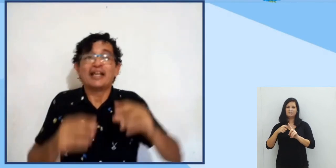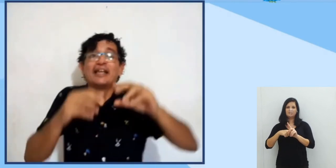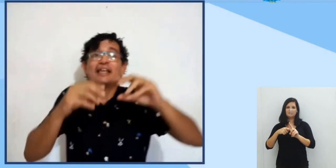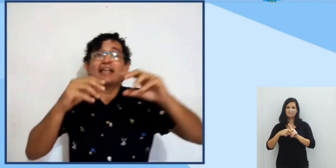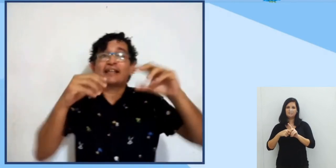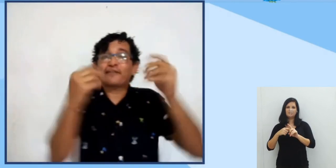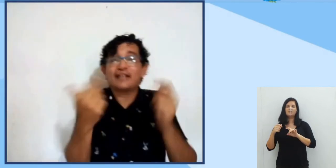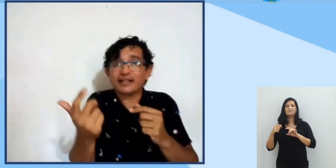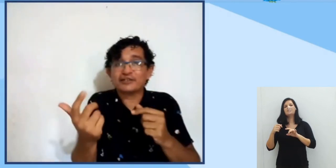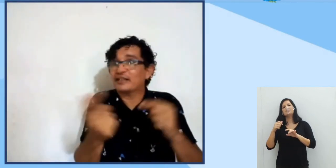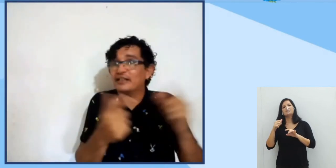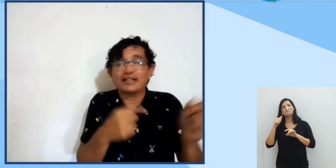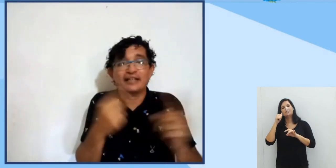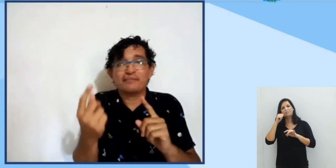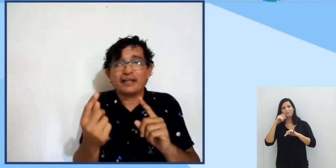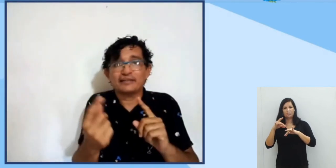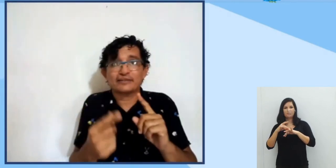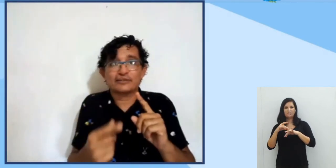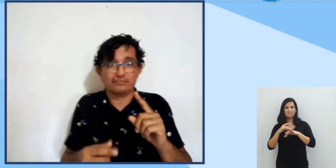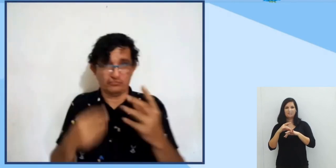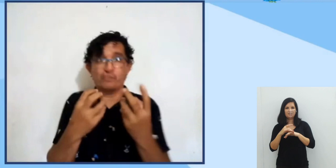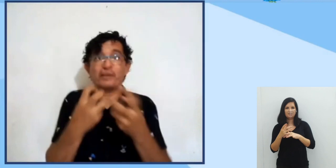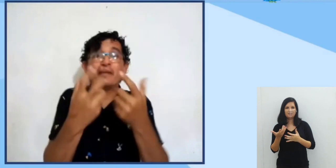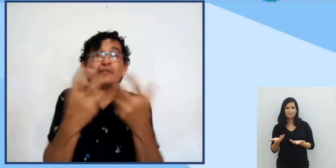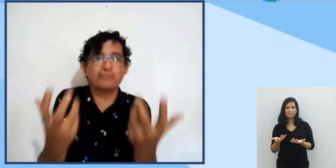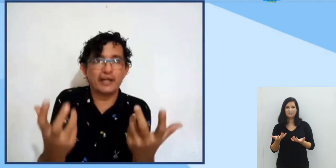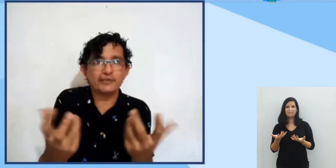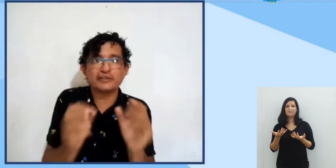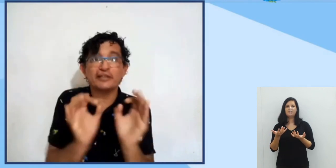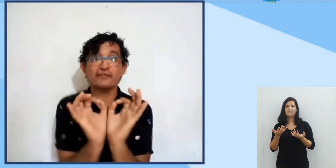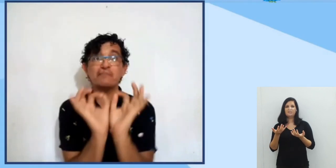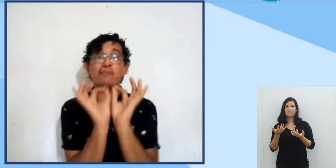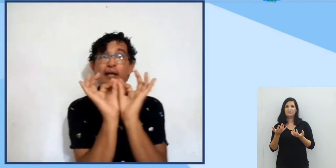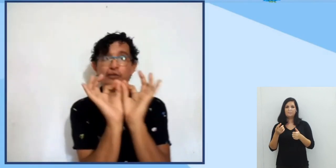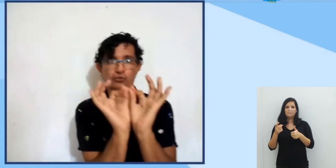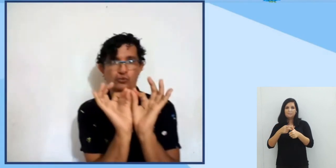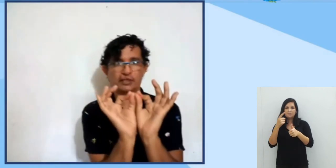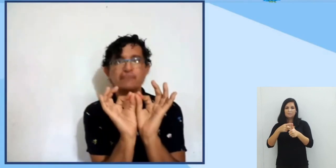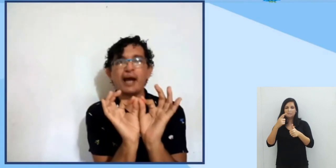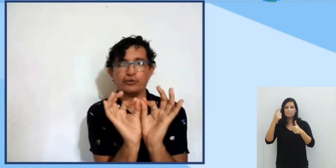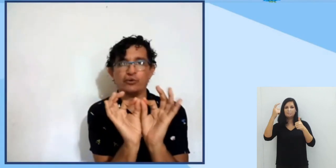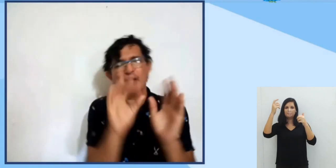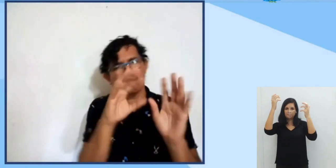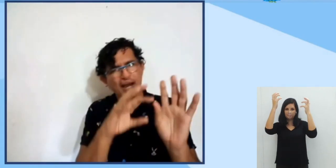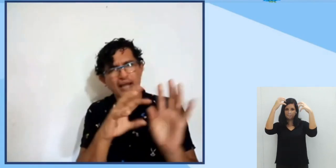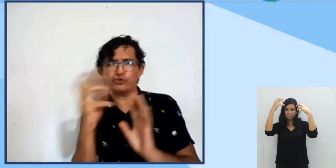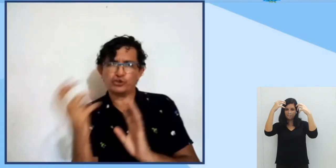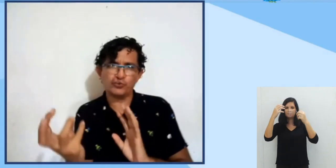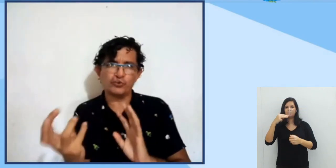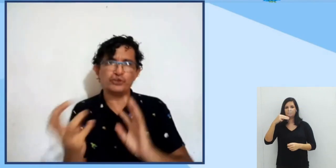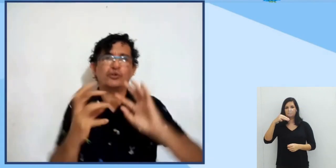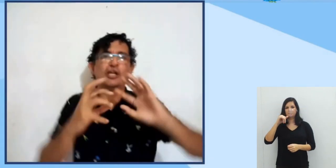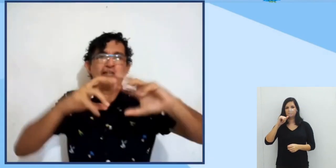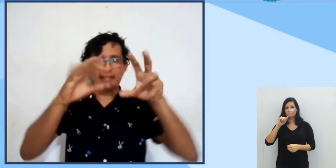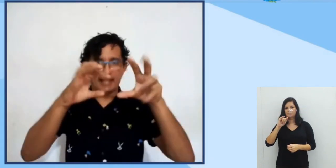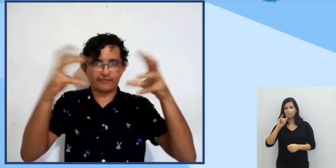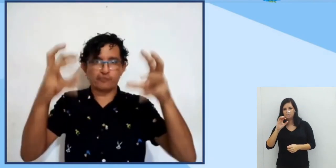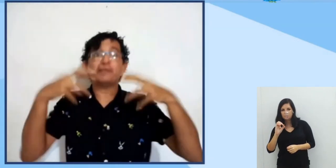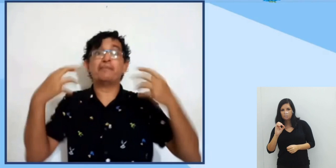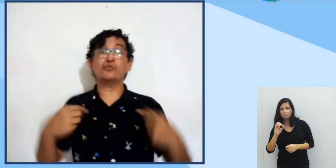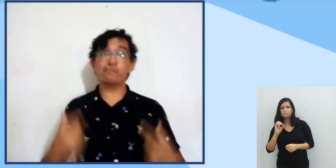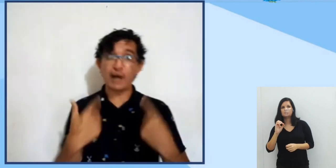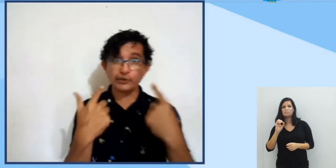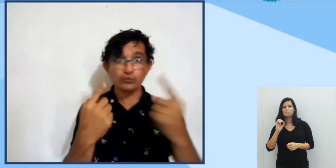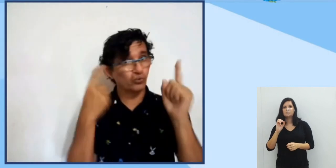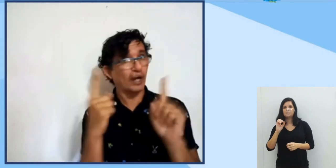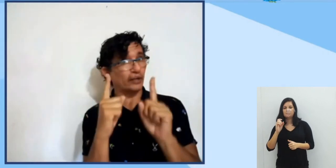interessante. Na verdade, na Idade Média, o primeiro banho se dava em maio. Maio, junho, se dava